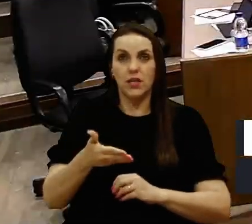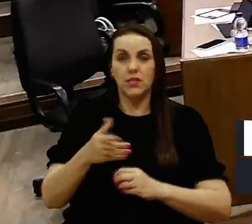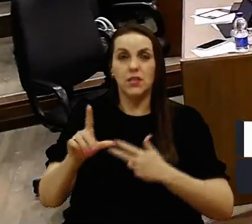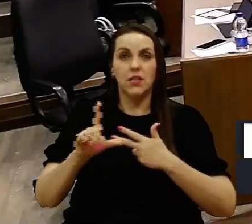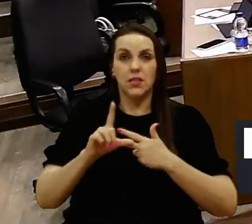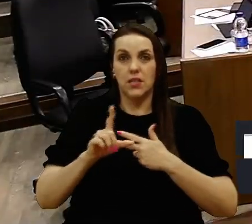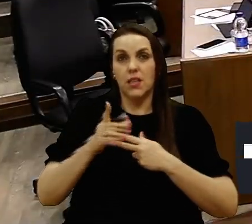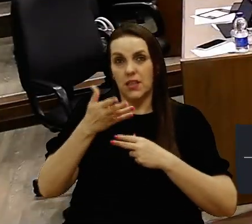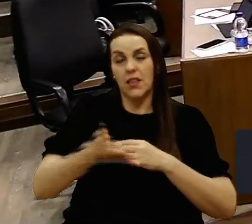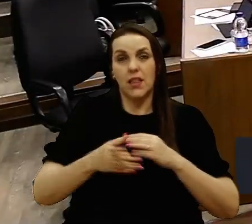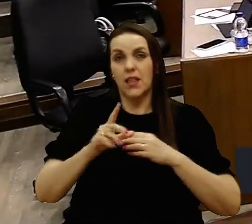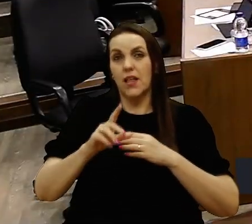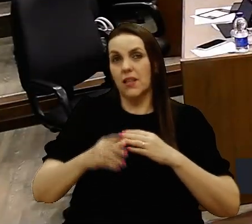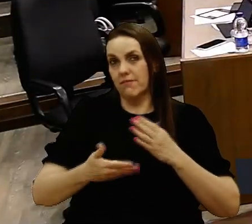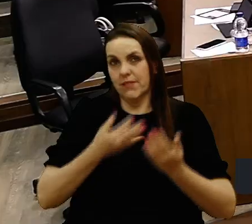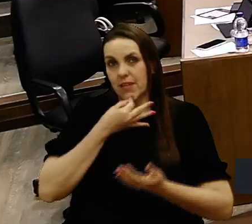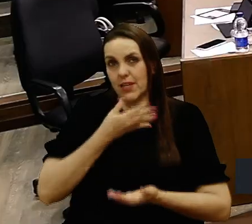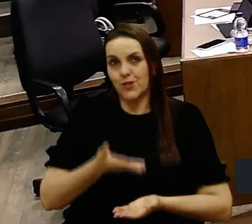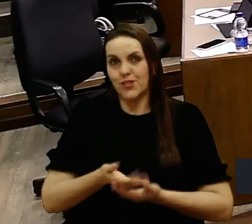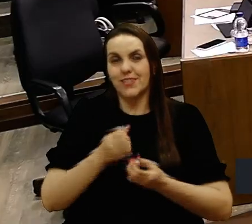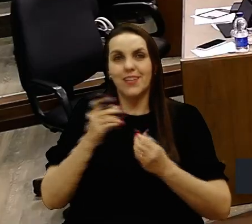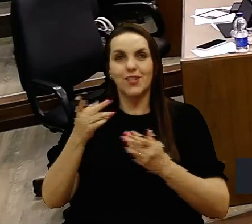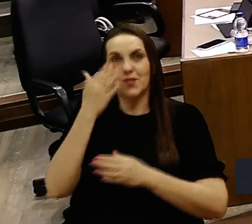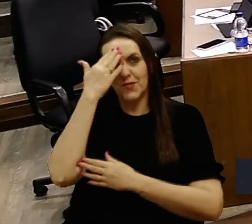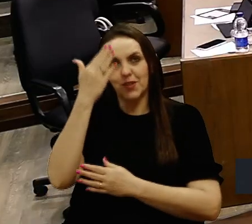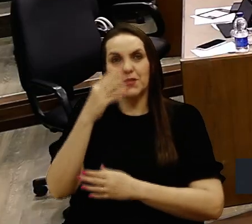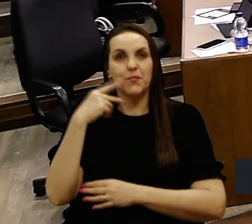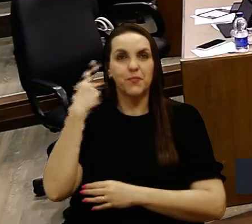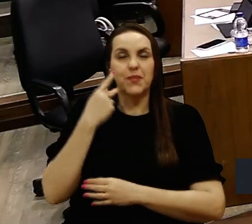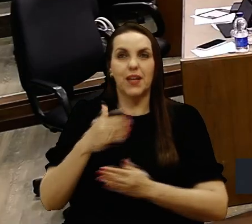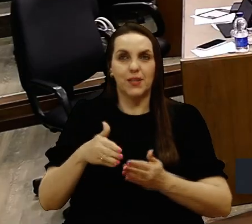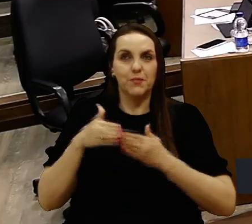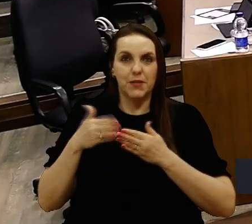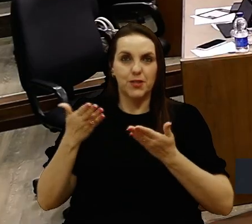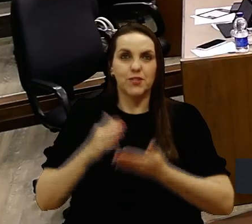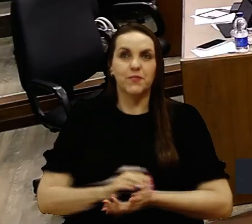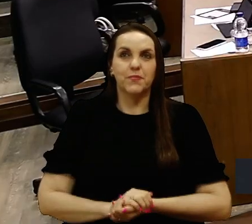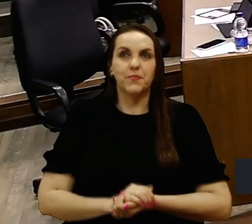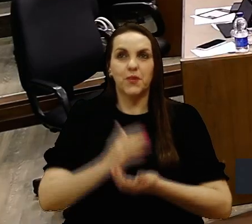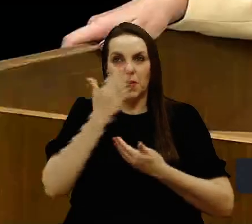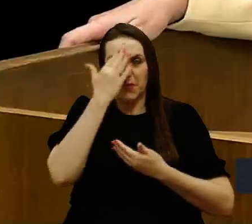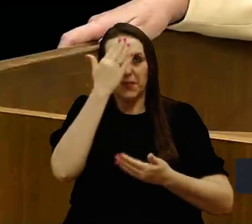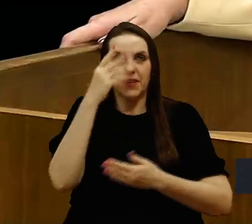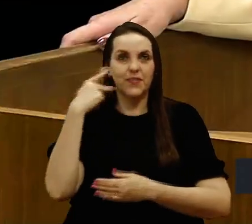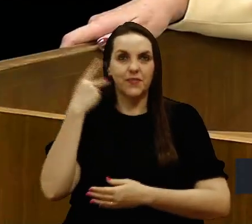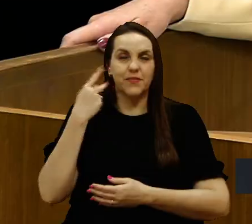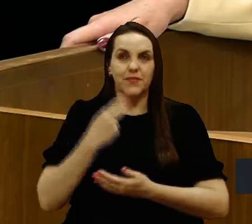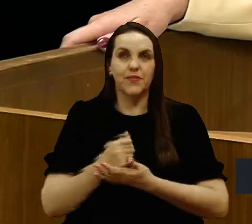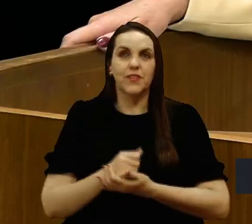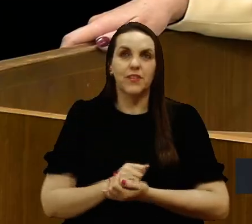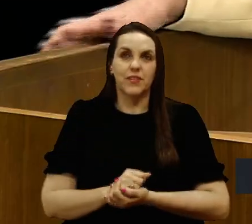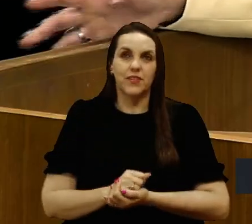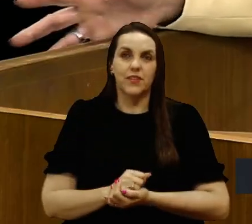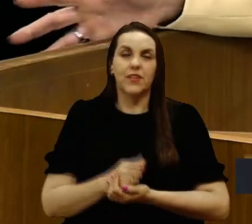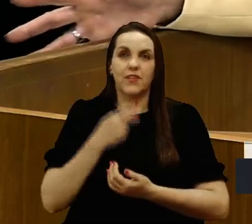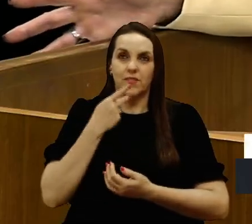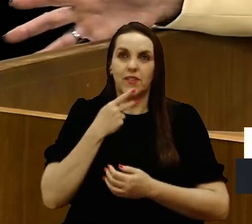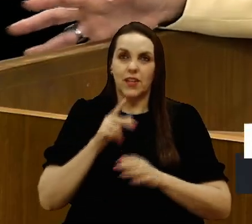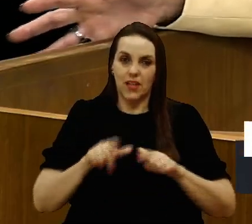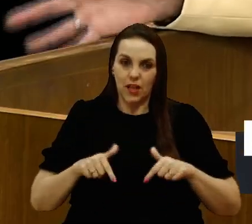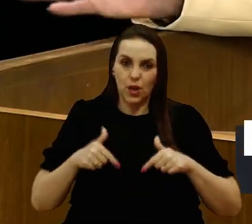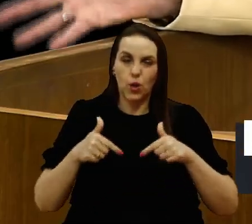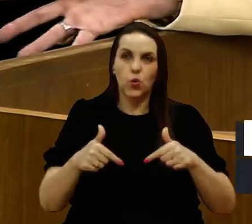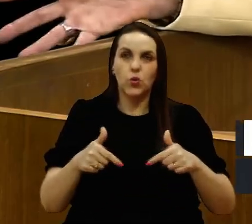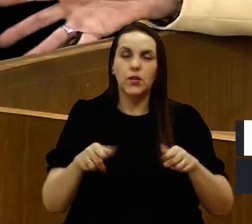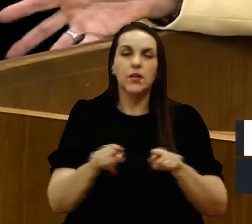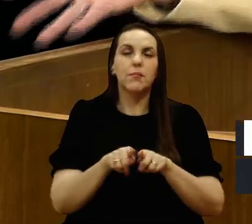Legislativo caxiense. Era isso, vereadora, muito obrigado pelo seu parte. Obrigada, vereador. Então, como eu falei, essa luta, nós queremos que os